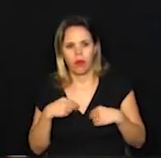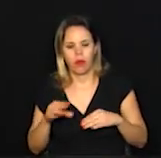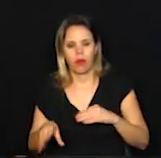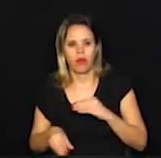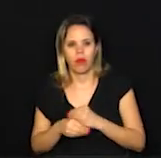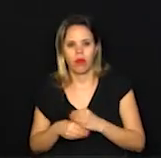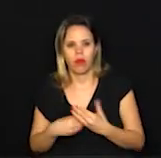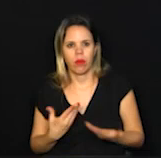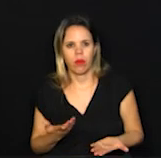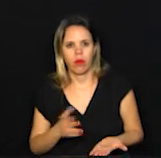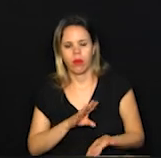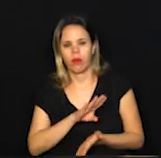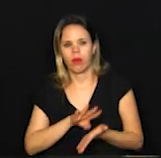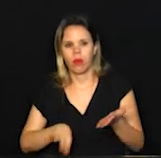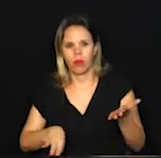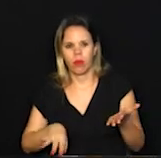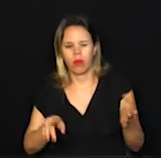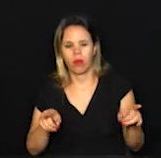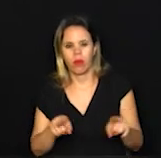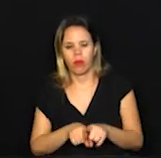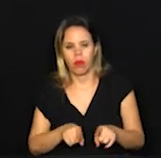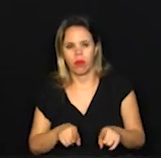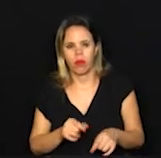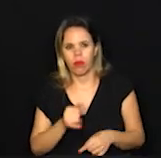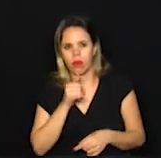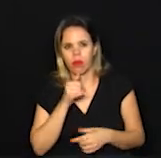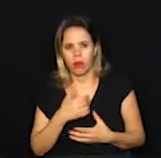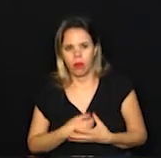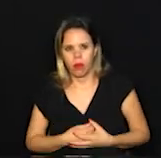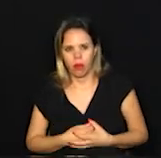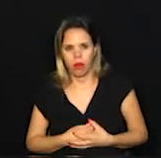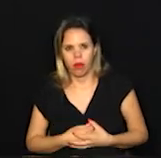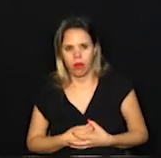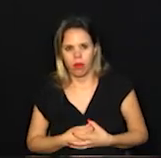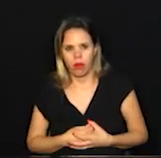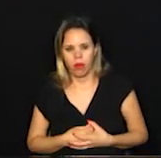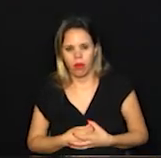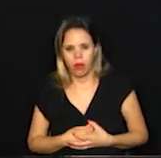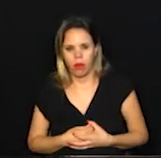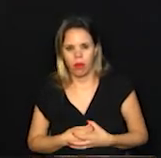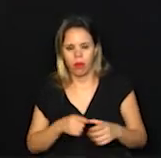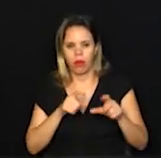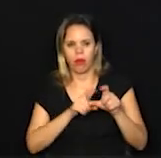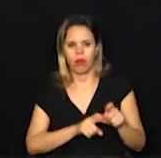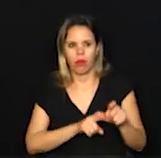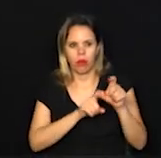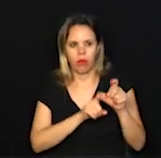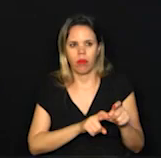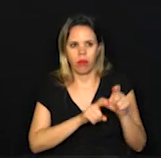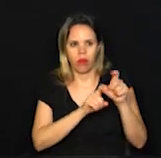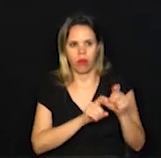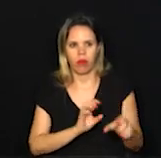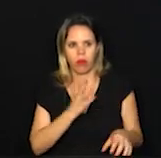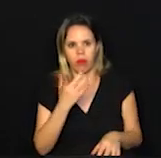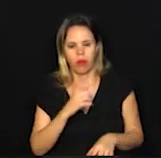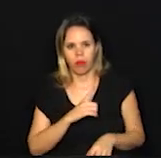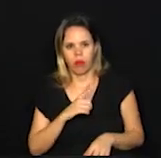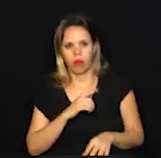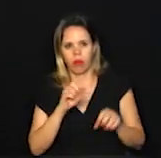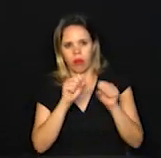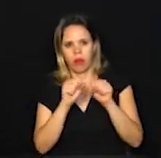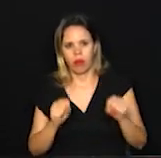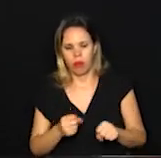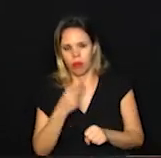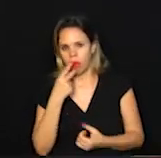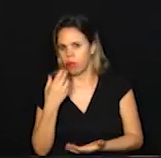complemento. Eliminamos também o chamado fenômeno da dependência, que acontece quando se tem um sistema que diz que quem